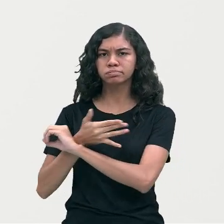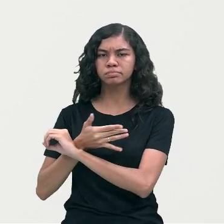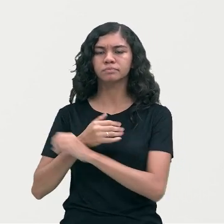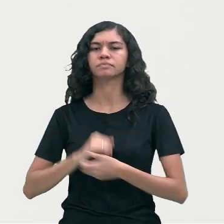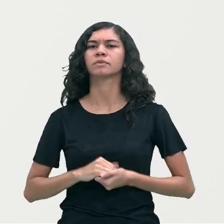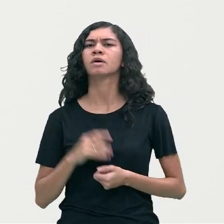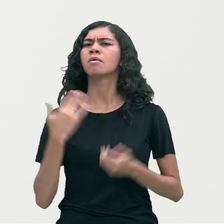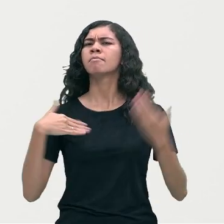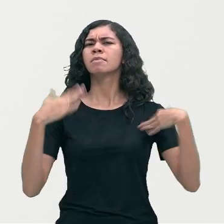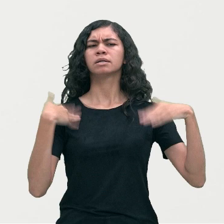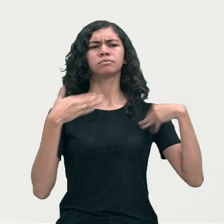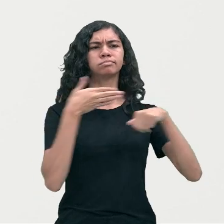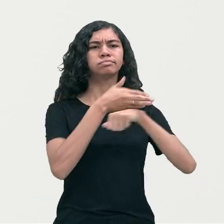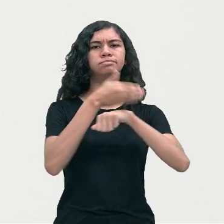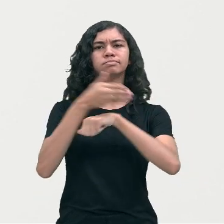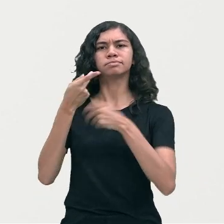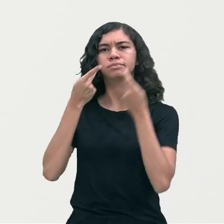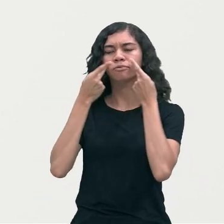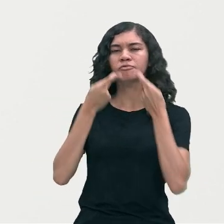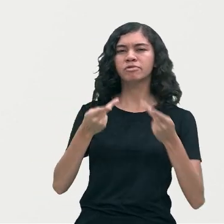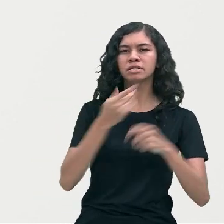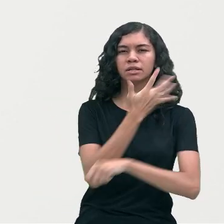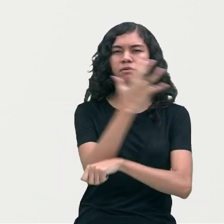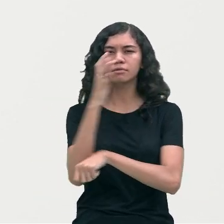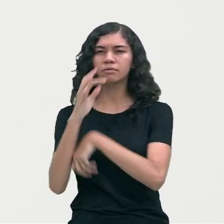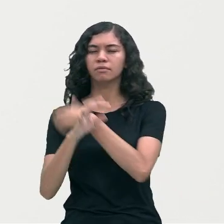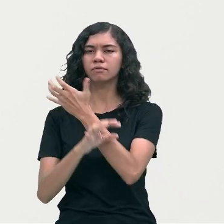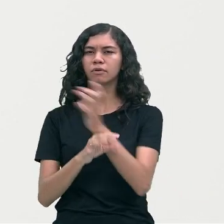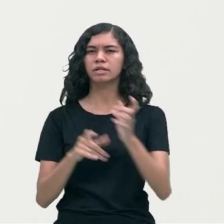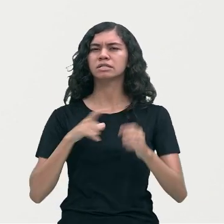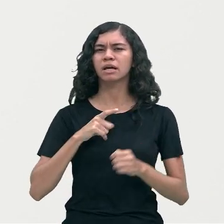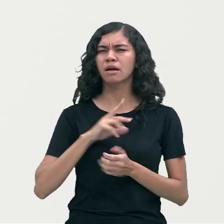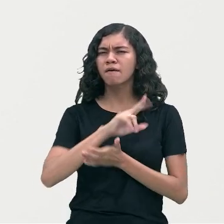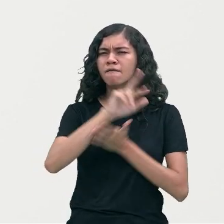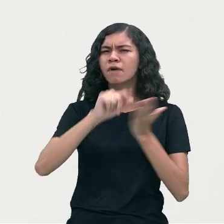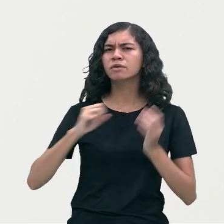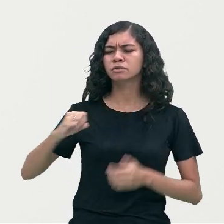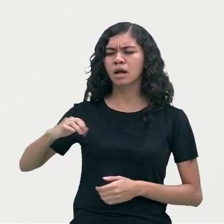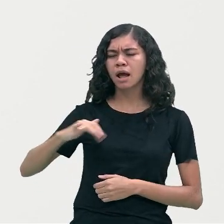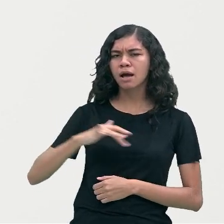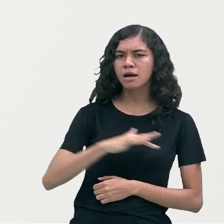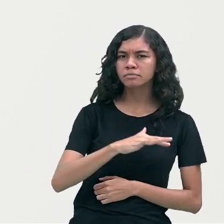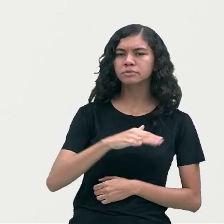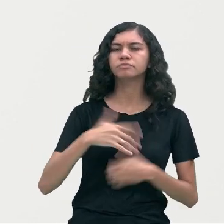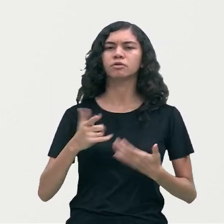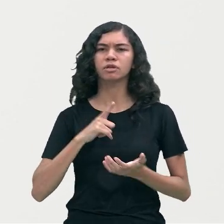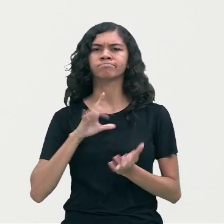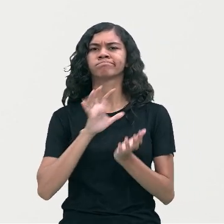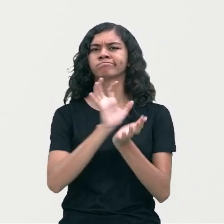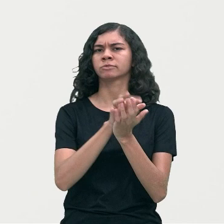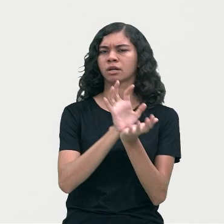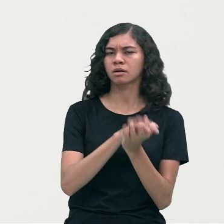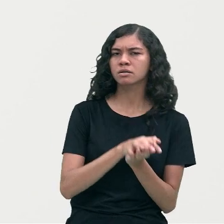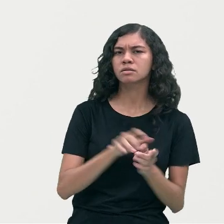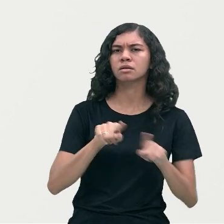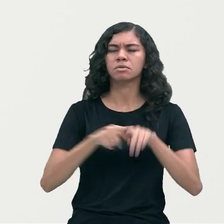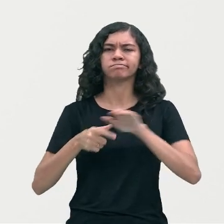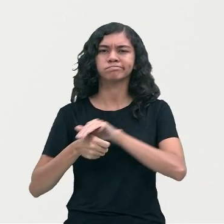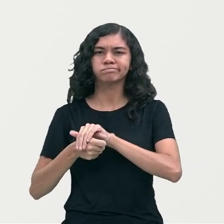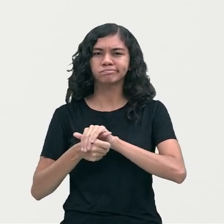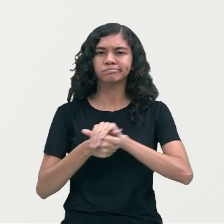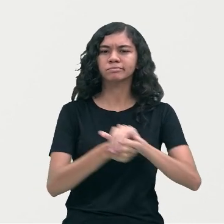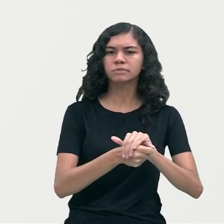floresta amazônica, também a gente vai topar com diversos répteis. Então, a gente pode encontrar lagartos, jacarés,